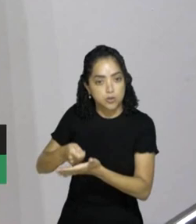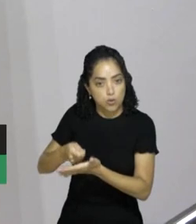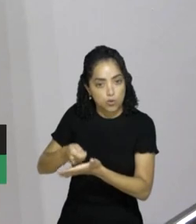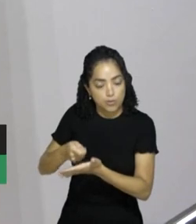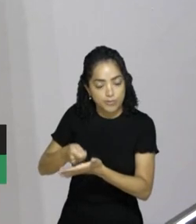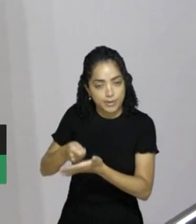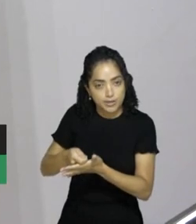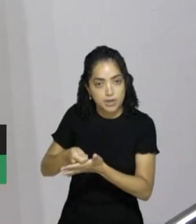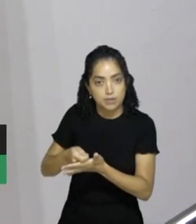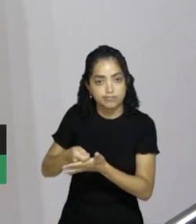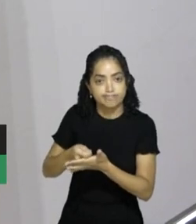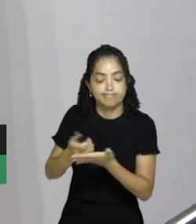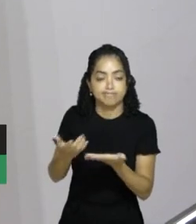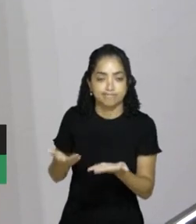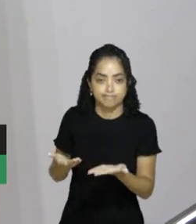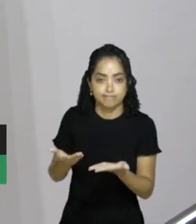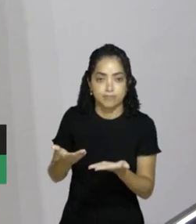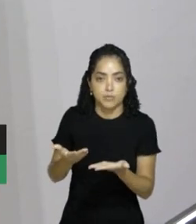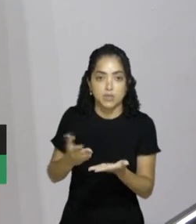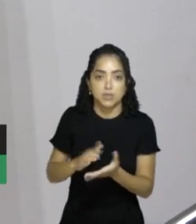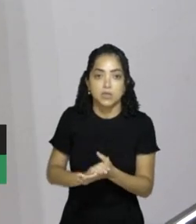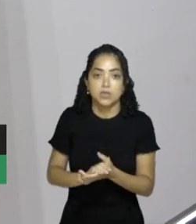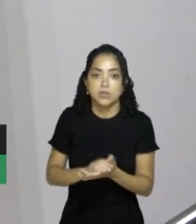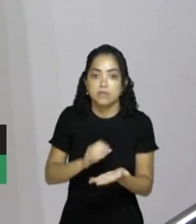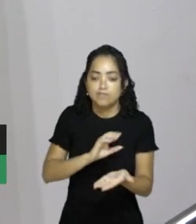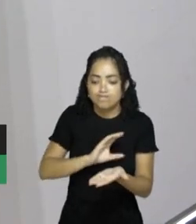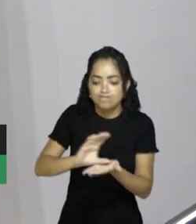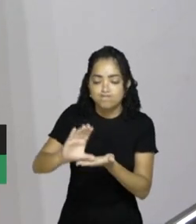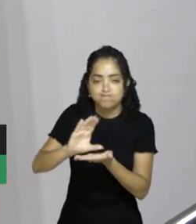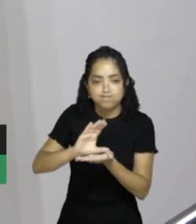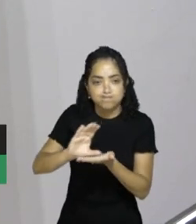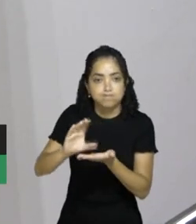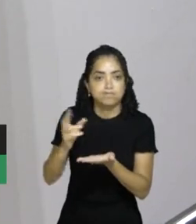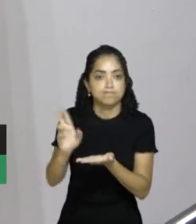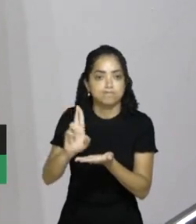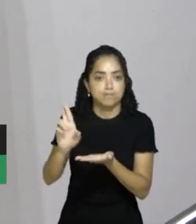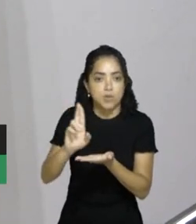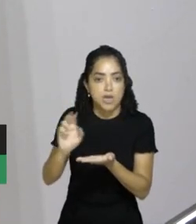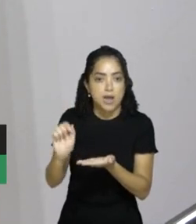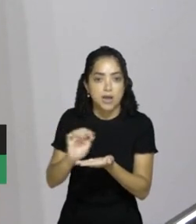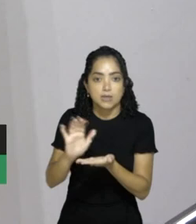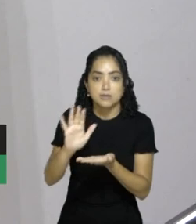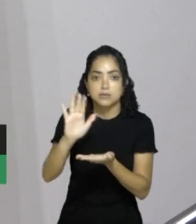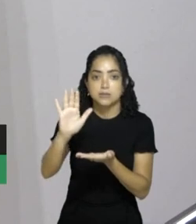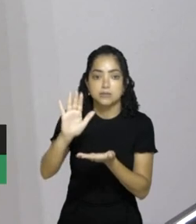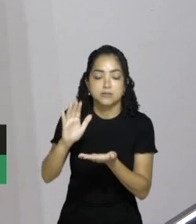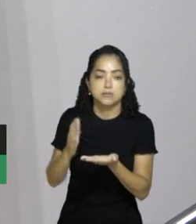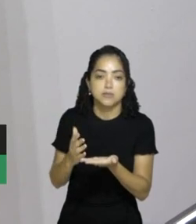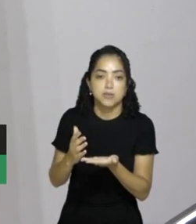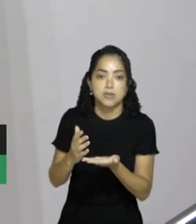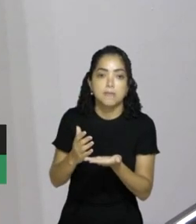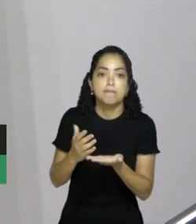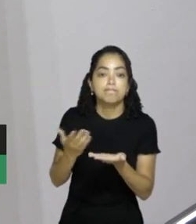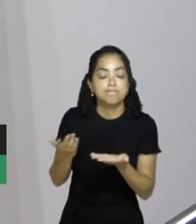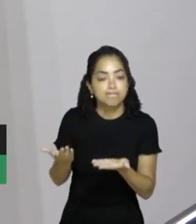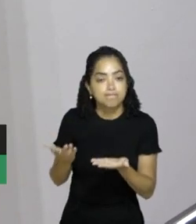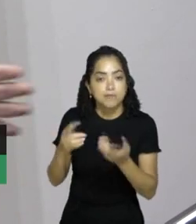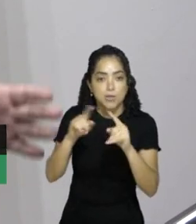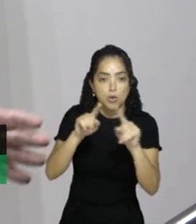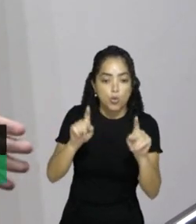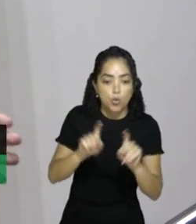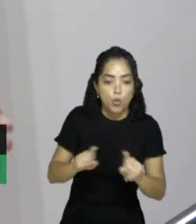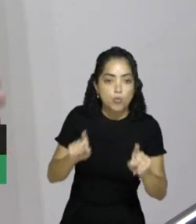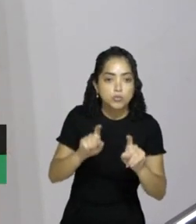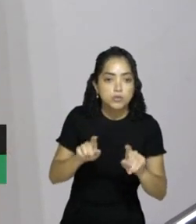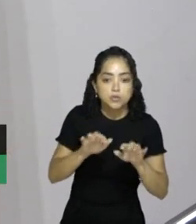deixaram desse jeito que foram investidos milhões de reais sem prioridade em lousas digitais e computadores e Foi